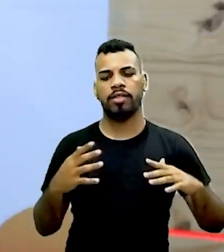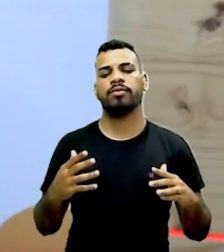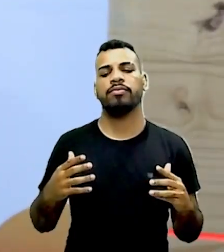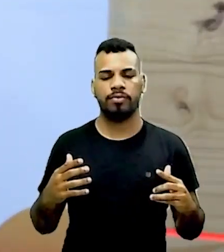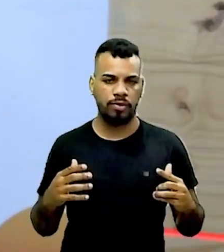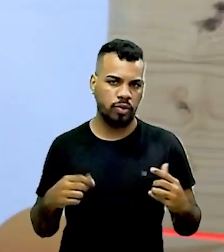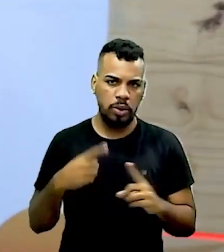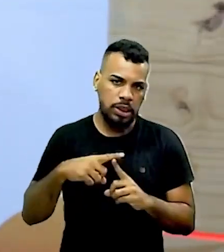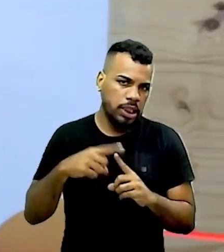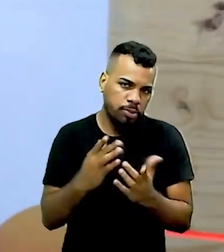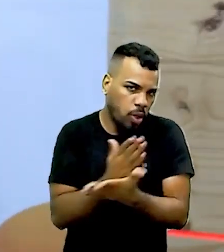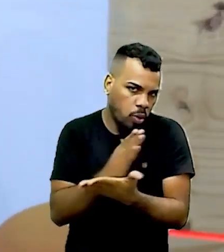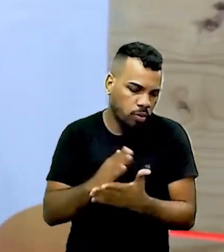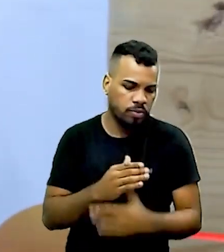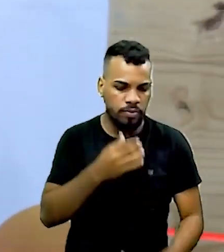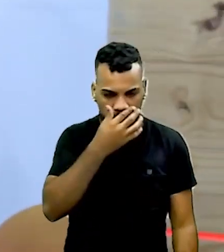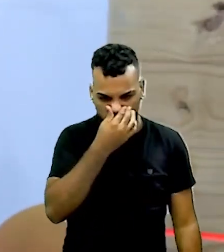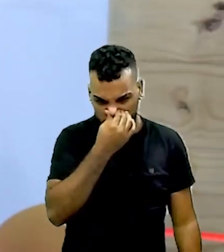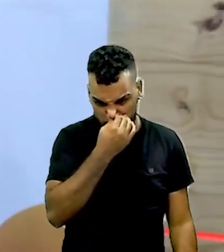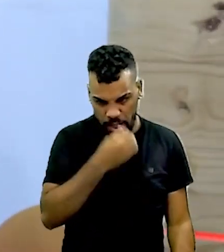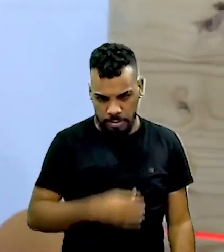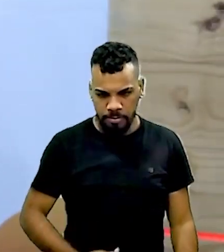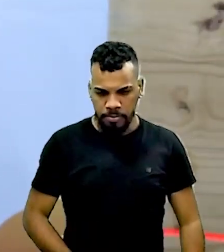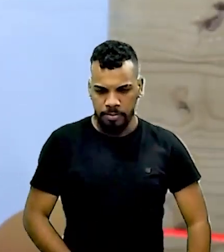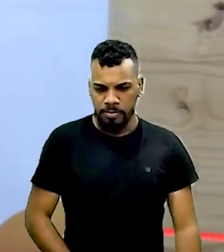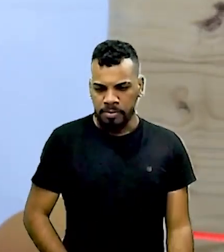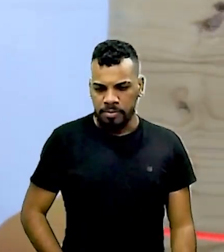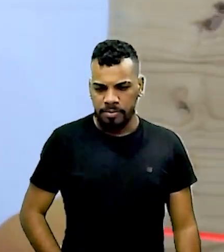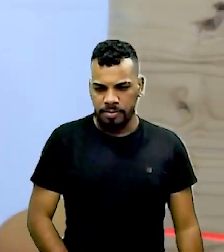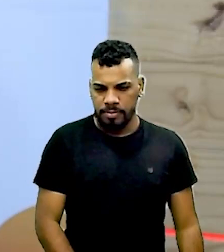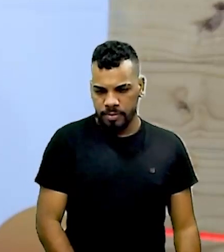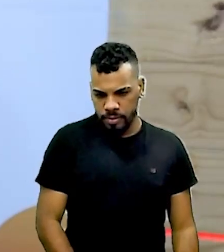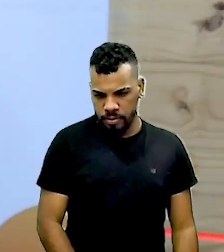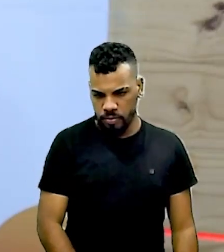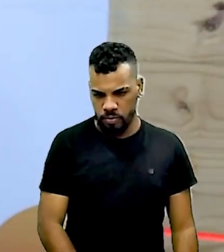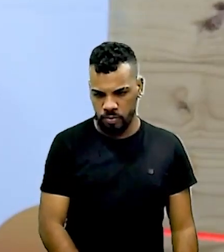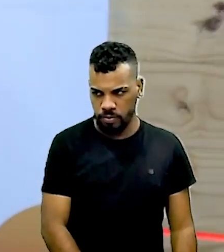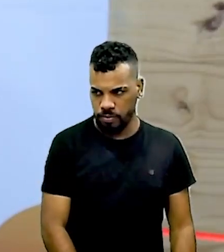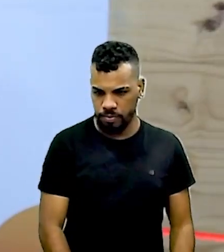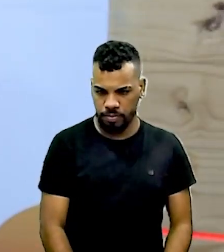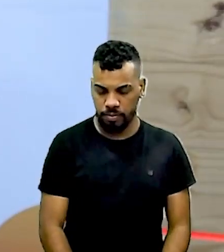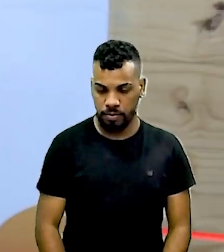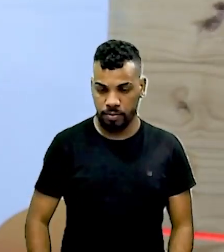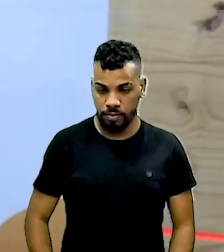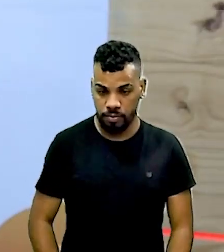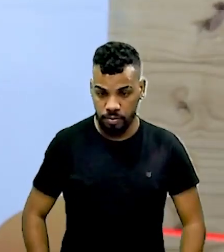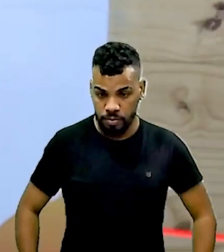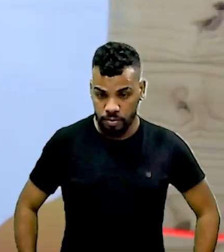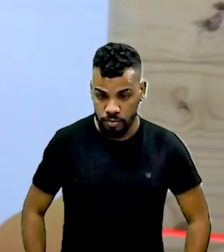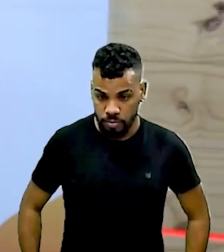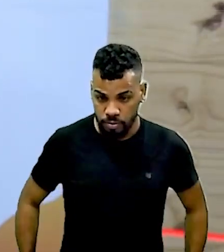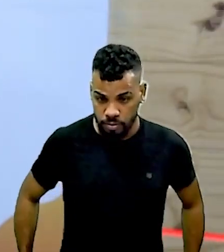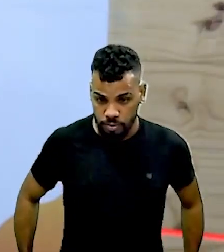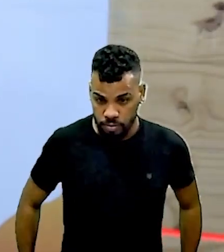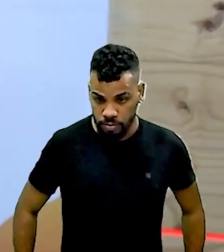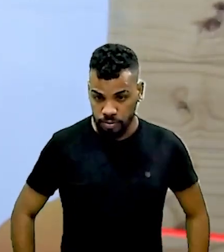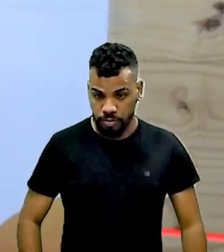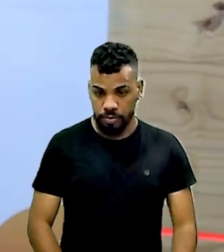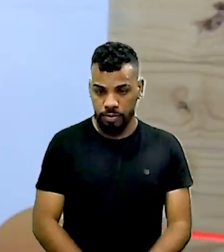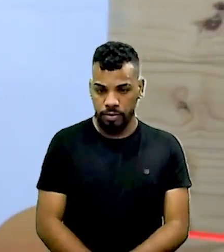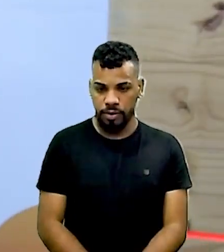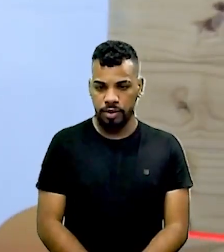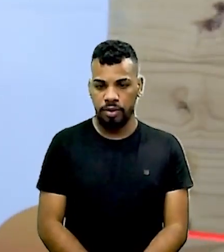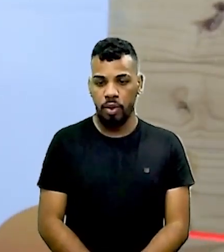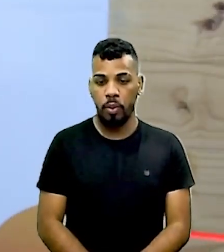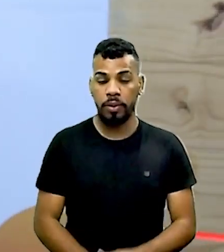personagens, ou algo do tipo. Bom, continuando. Do terceiro princípio é a questão de